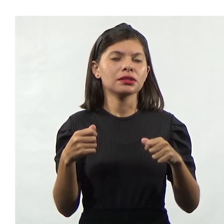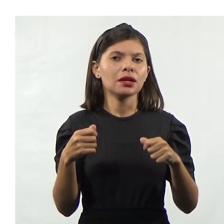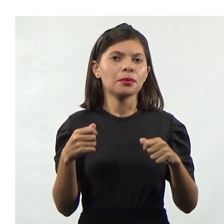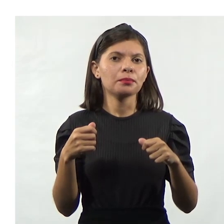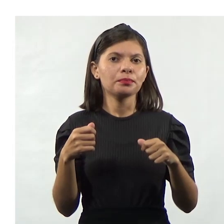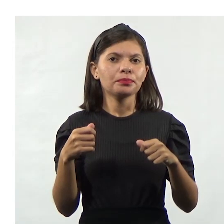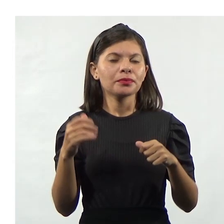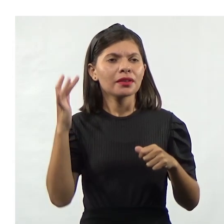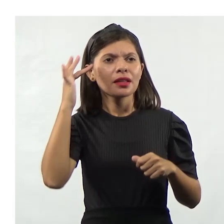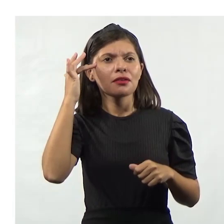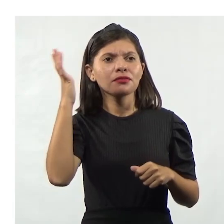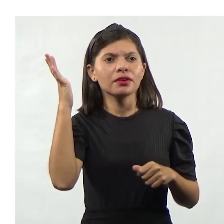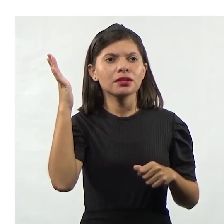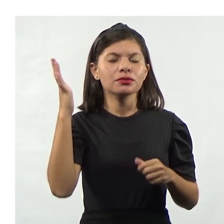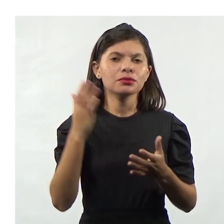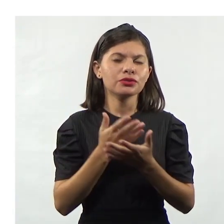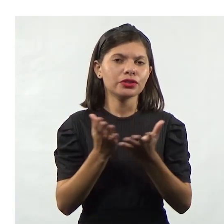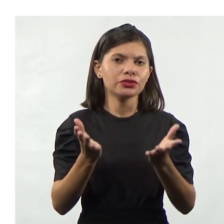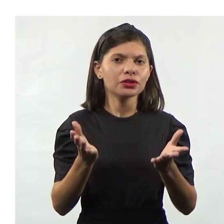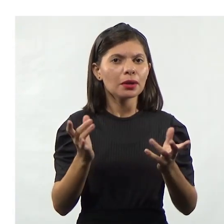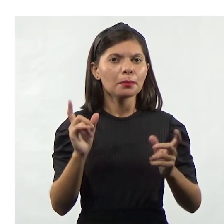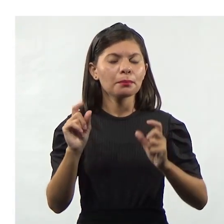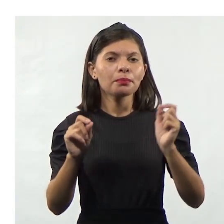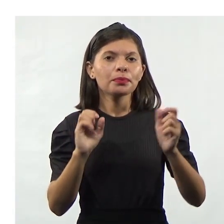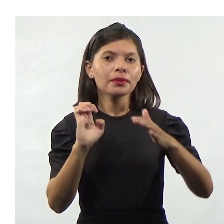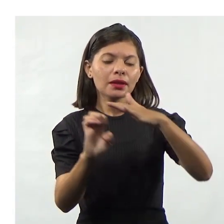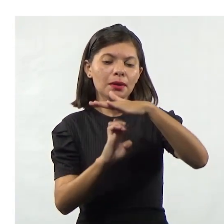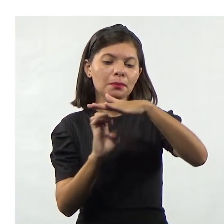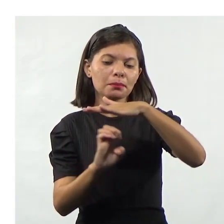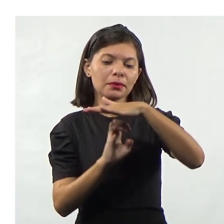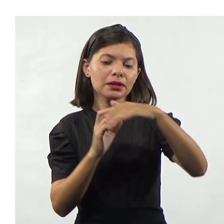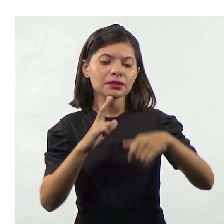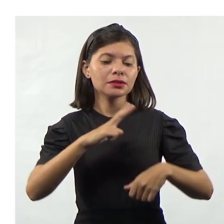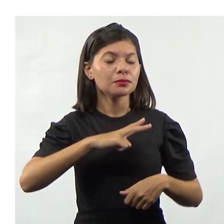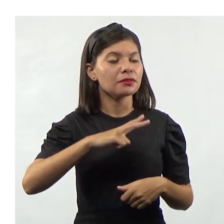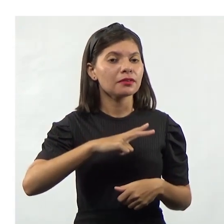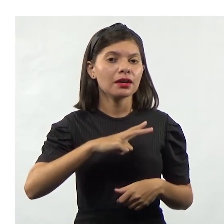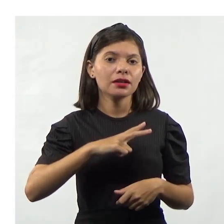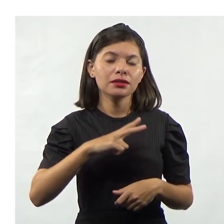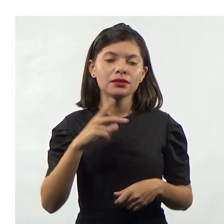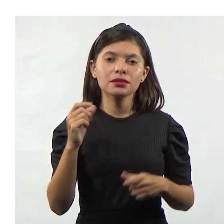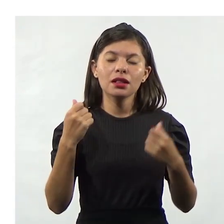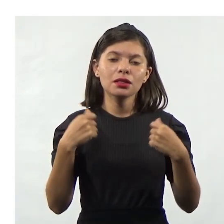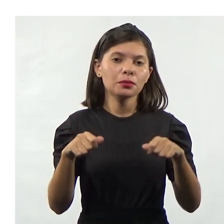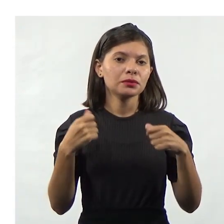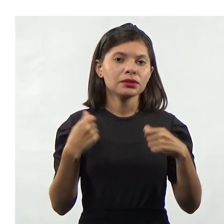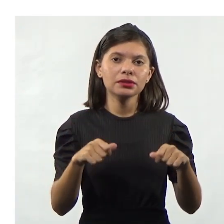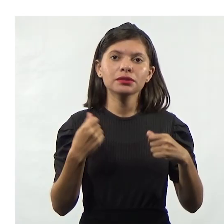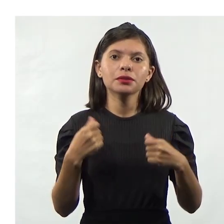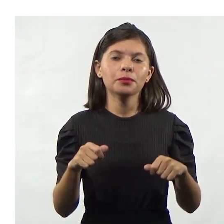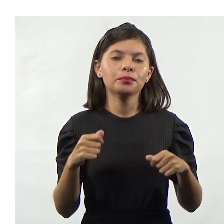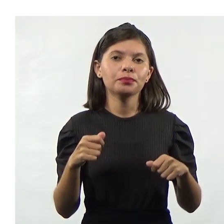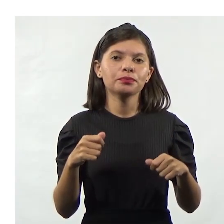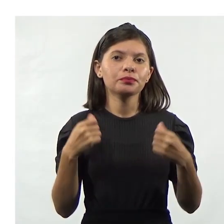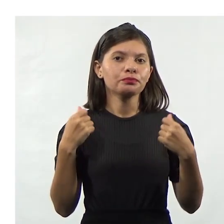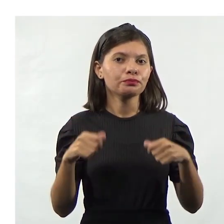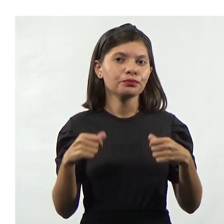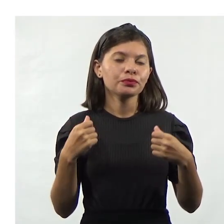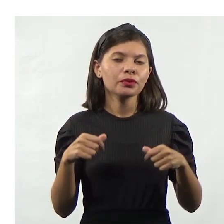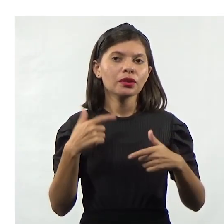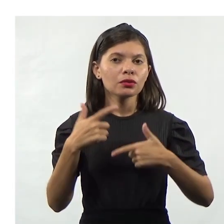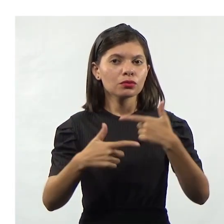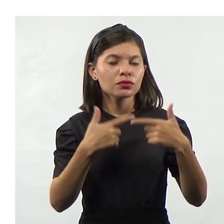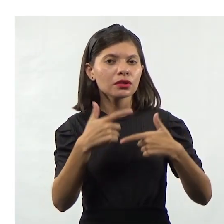não precisa licitar? Isso aqui é bem tranquilo, né, gente? Empresas privadas, claro que não precisam licitar. Os